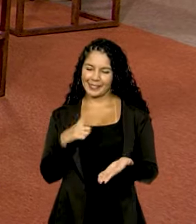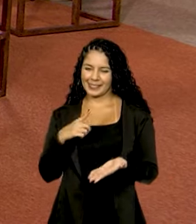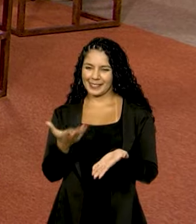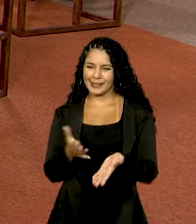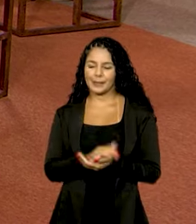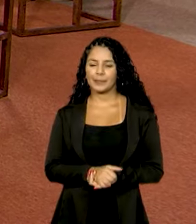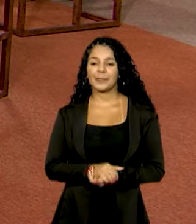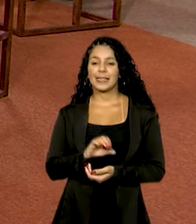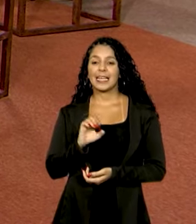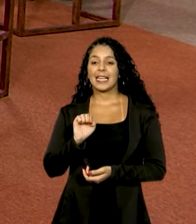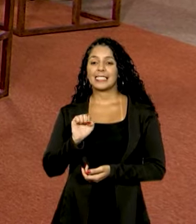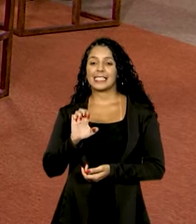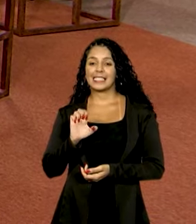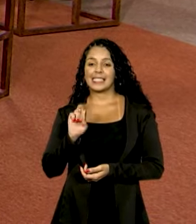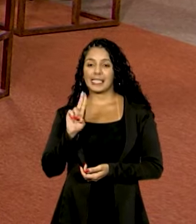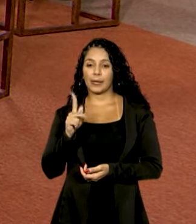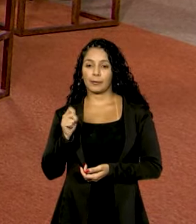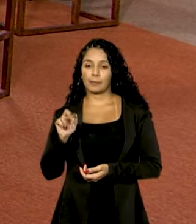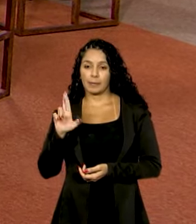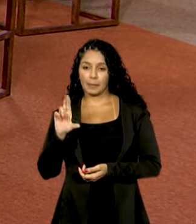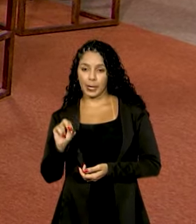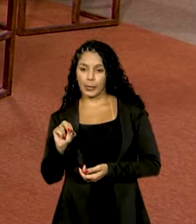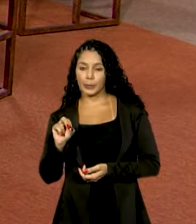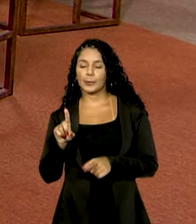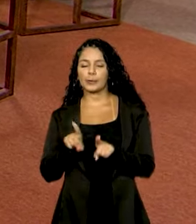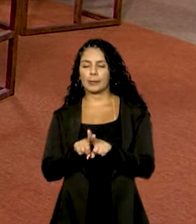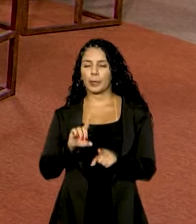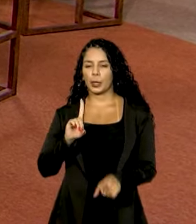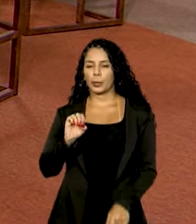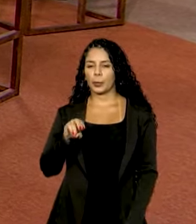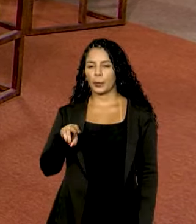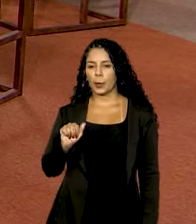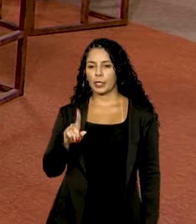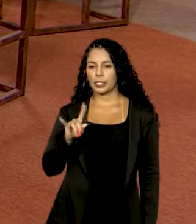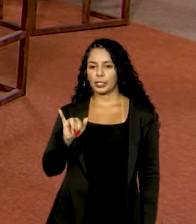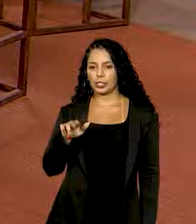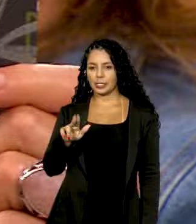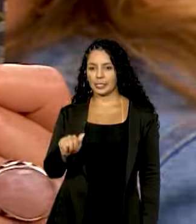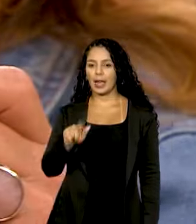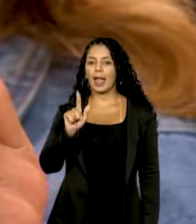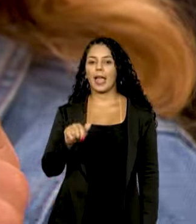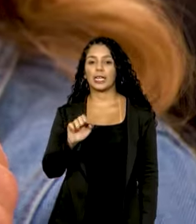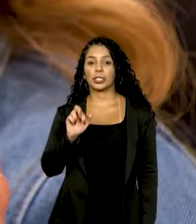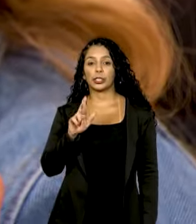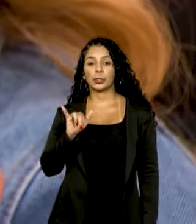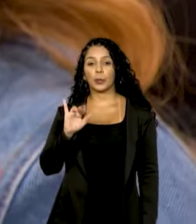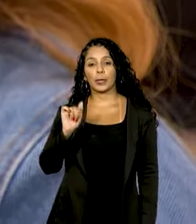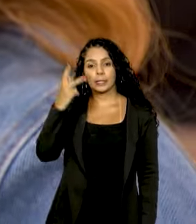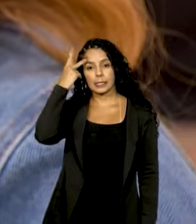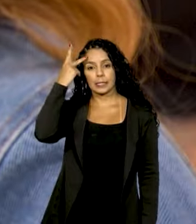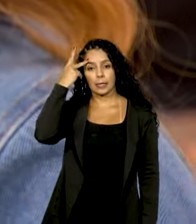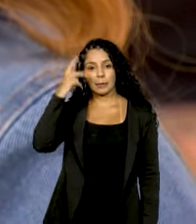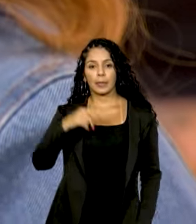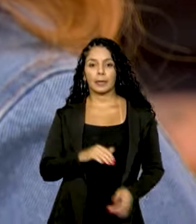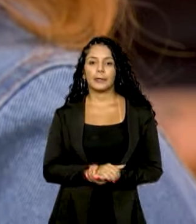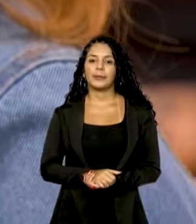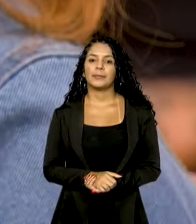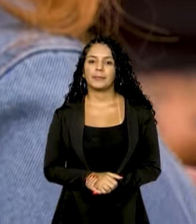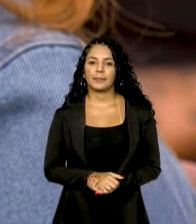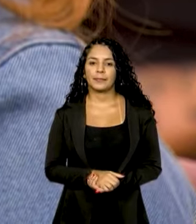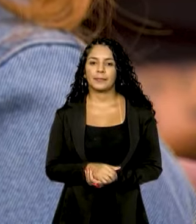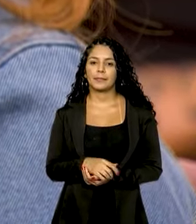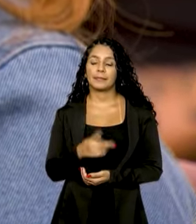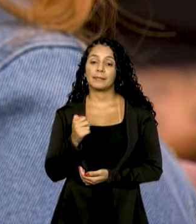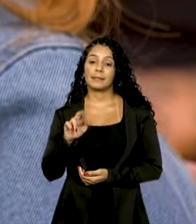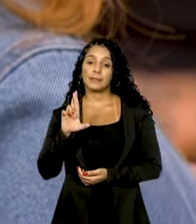olha, Seu Pedro Dona Diná, que a gente tem que mostrar, gente, tá aqui, olha. Essa aí é da editora de São Paulo, que tá? Que coisa linda, gente. Seu Pedro